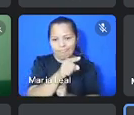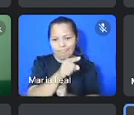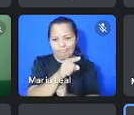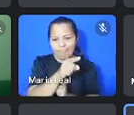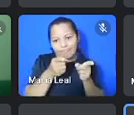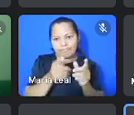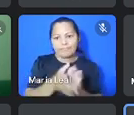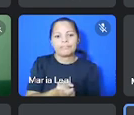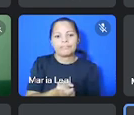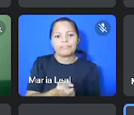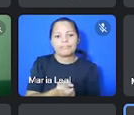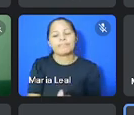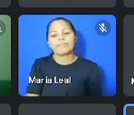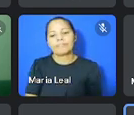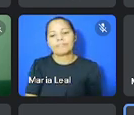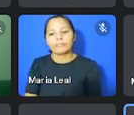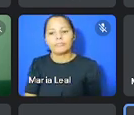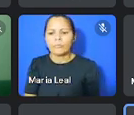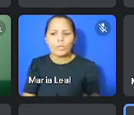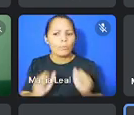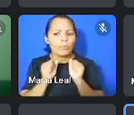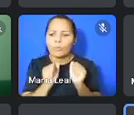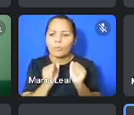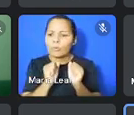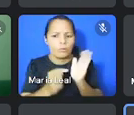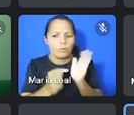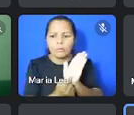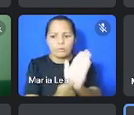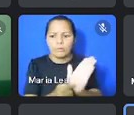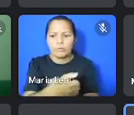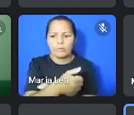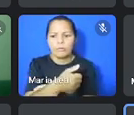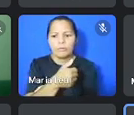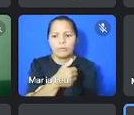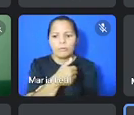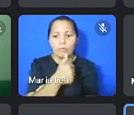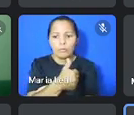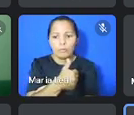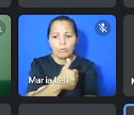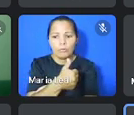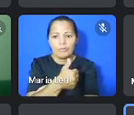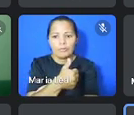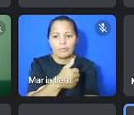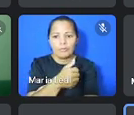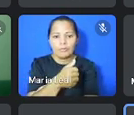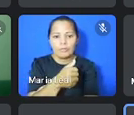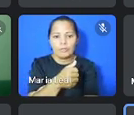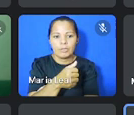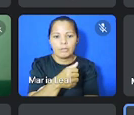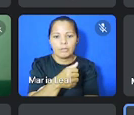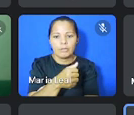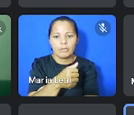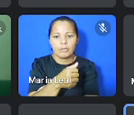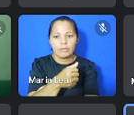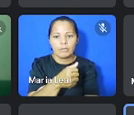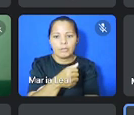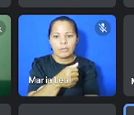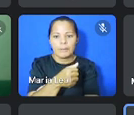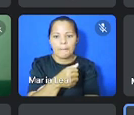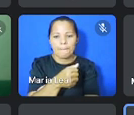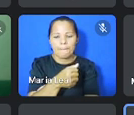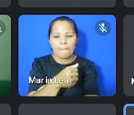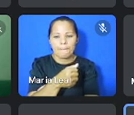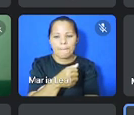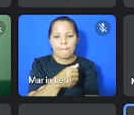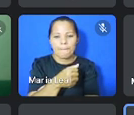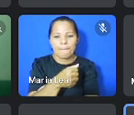Isso aqui é colocar em evidência é o processo inverso do chuveirinho. Se você pegar o chuveirinho e